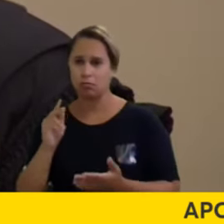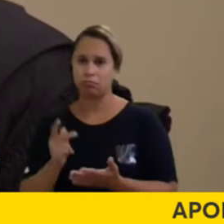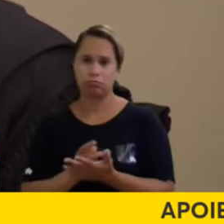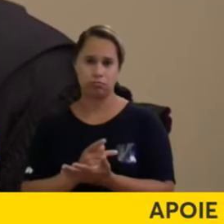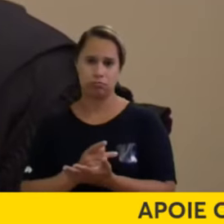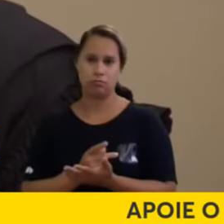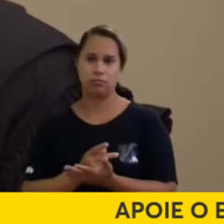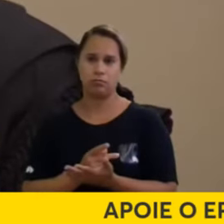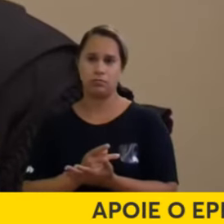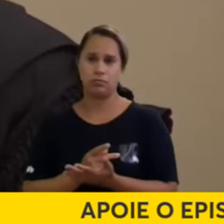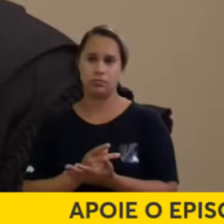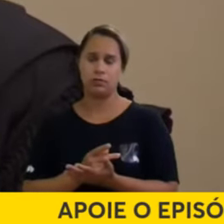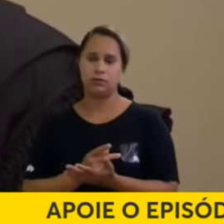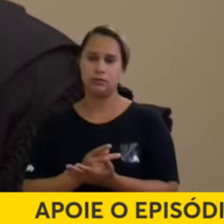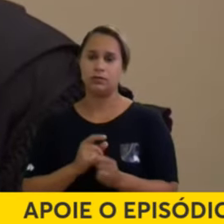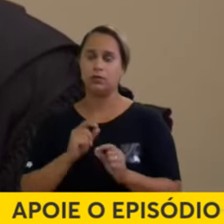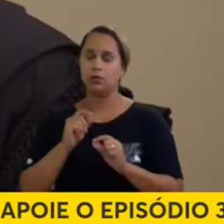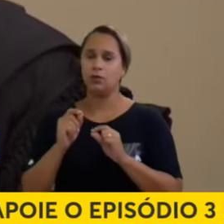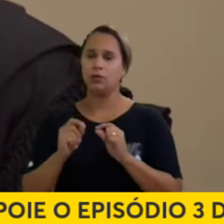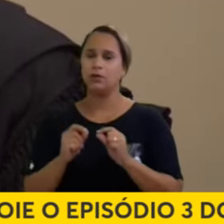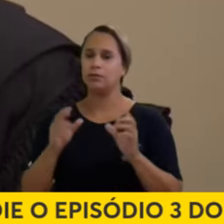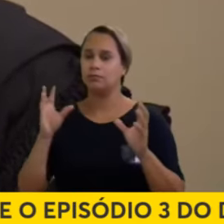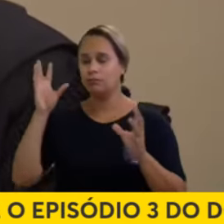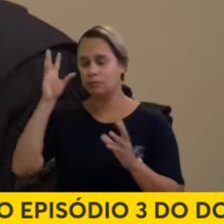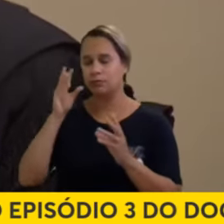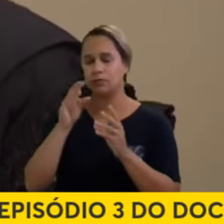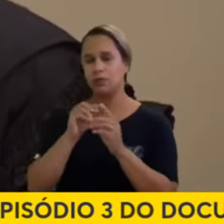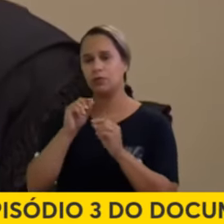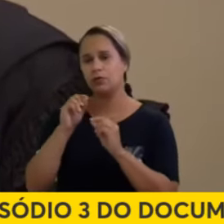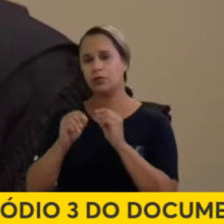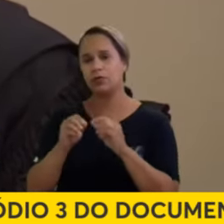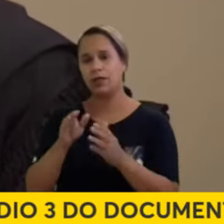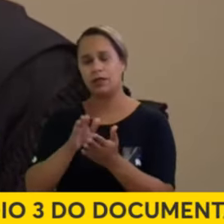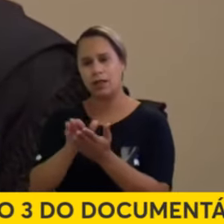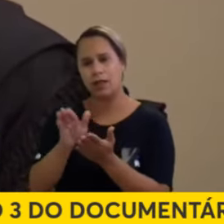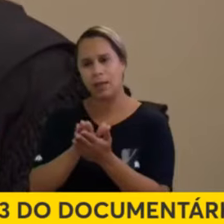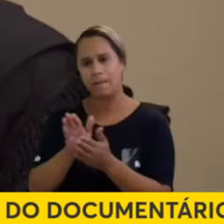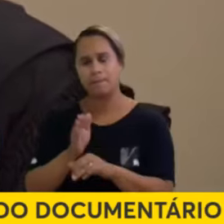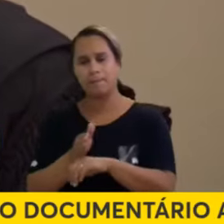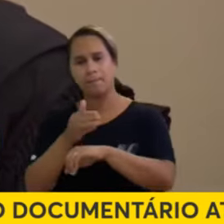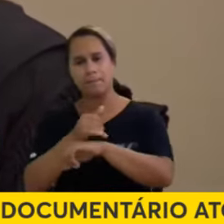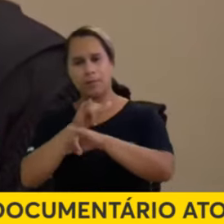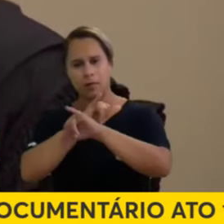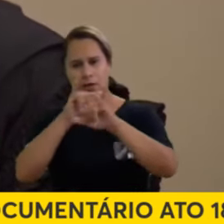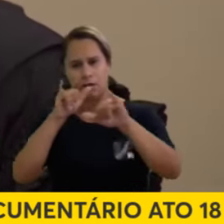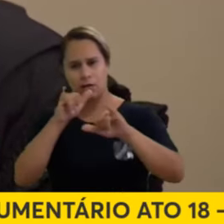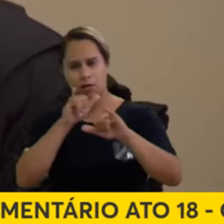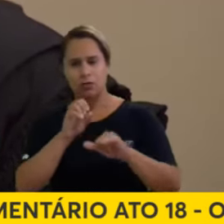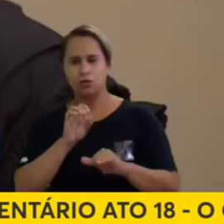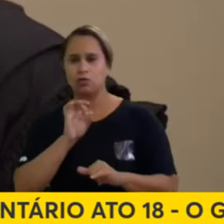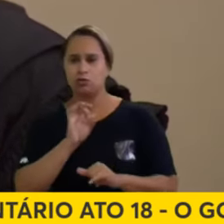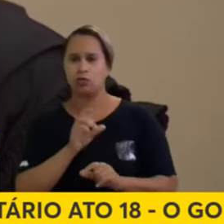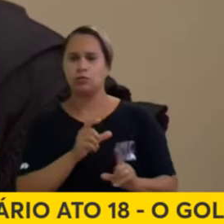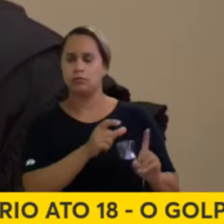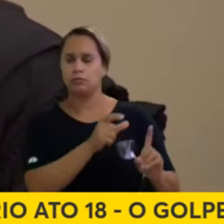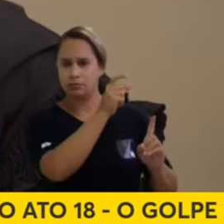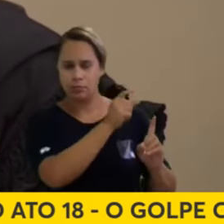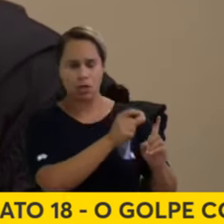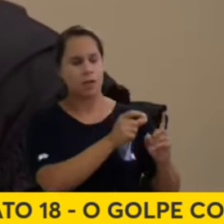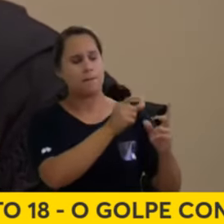assim devem ser consideradas as despesas específicas da pré-campanha somente o transporte Sérgio moro luí Fernando lip Cunha e Daniel